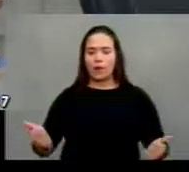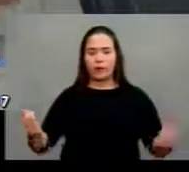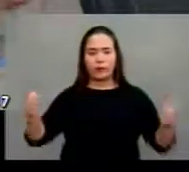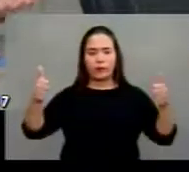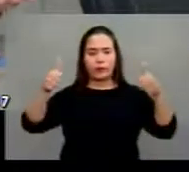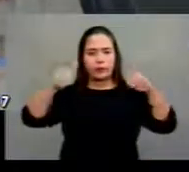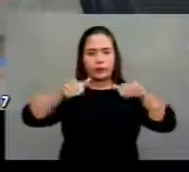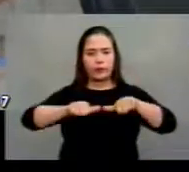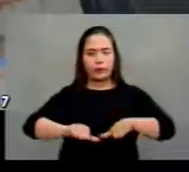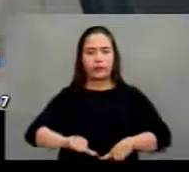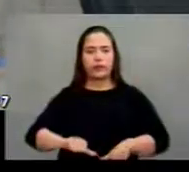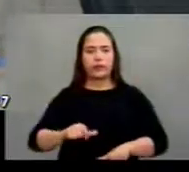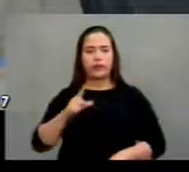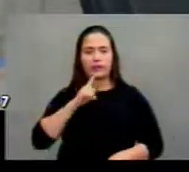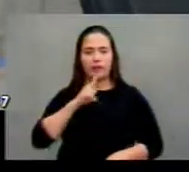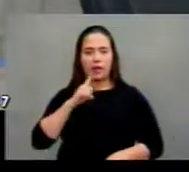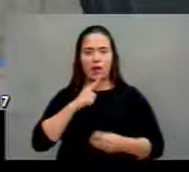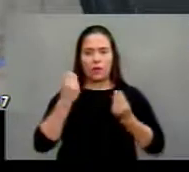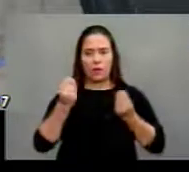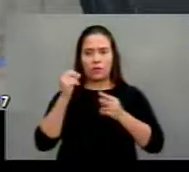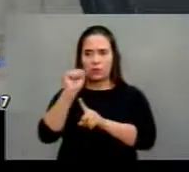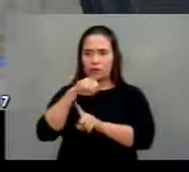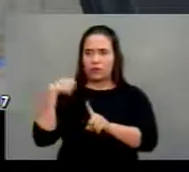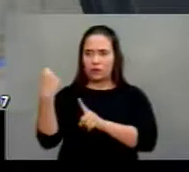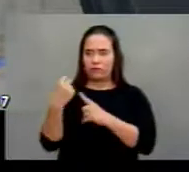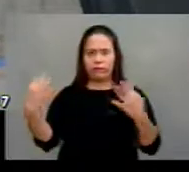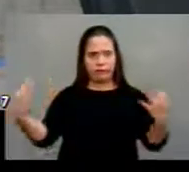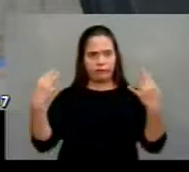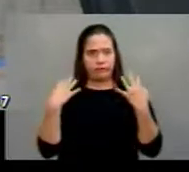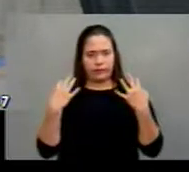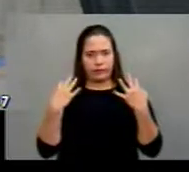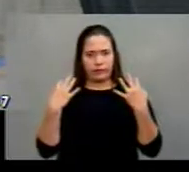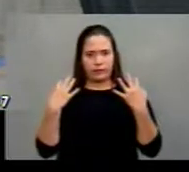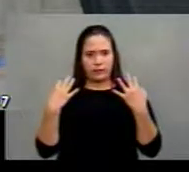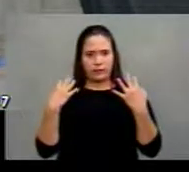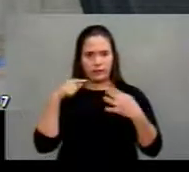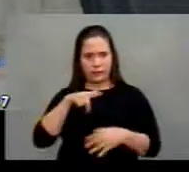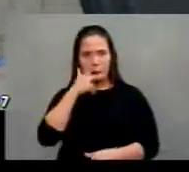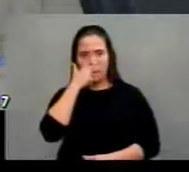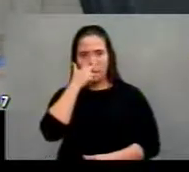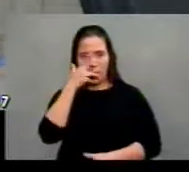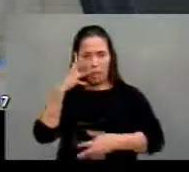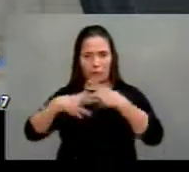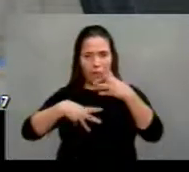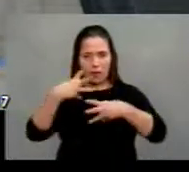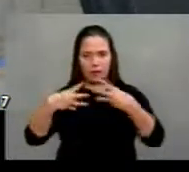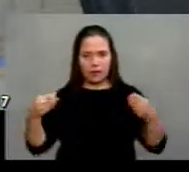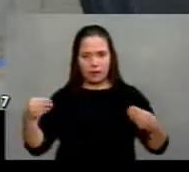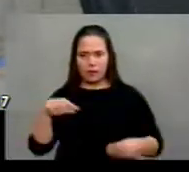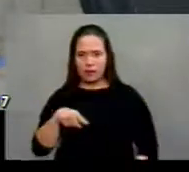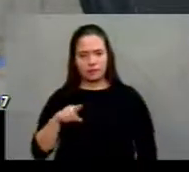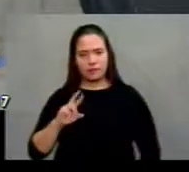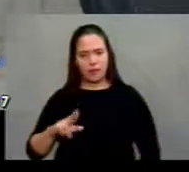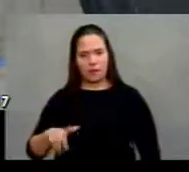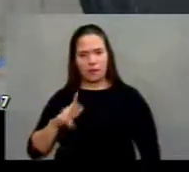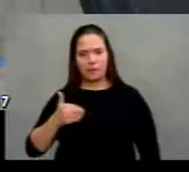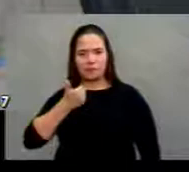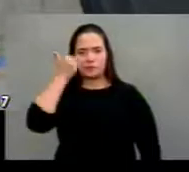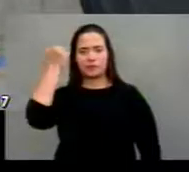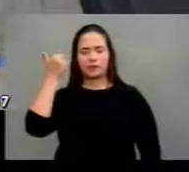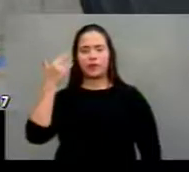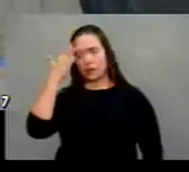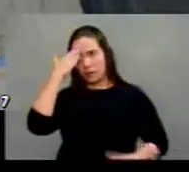trabalhistas, a gente entregar para a população como se for um presente. Eu não acho um presente num momento tão constrangedor. Muito